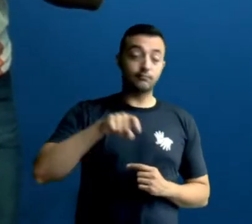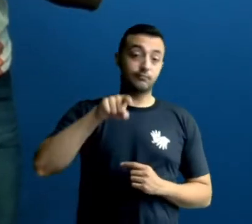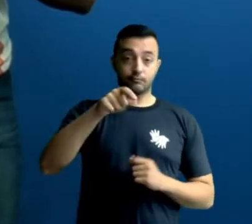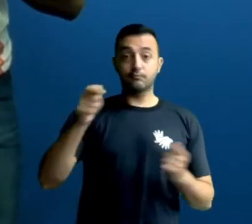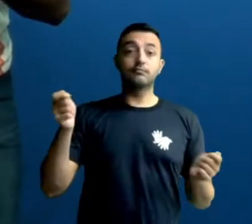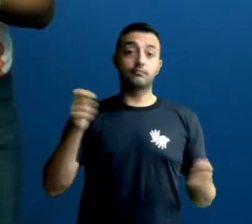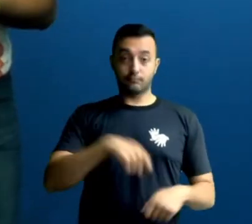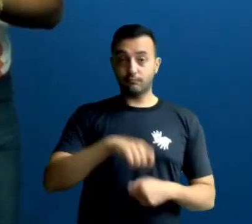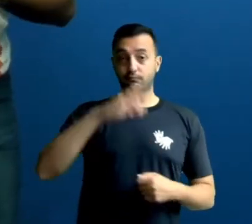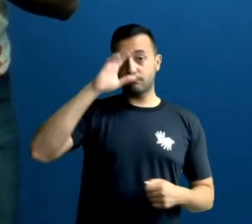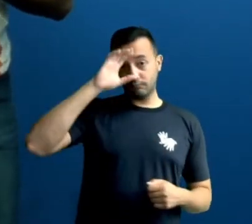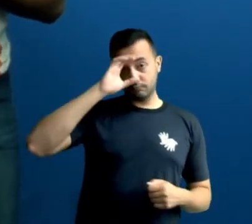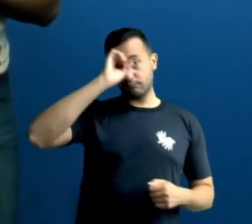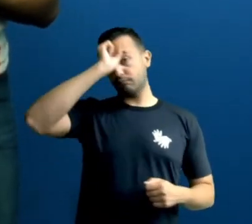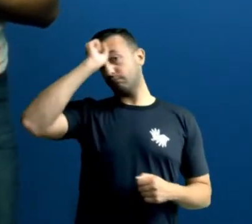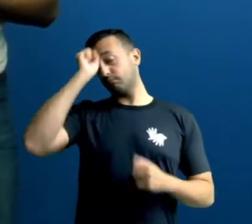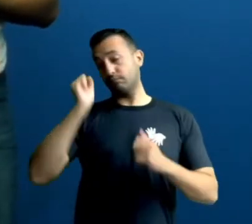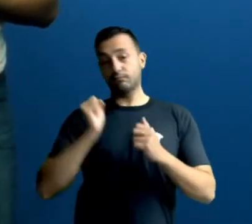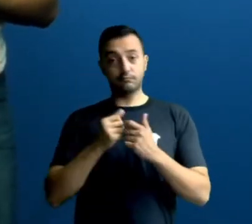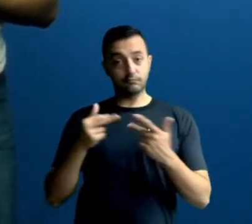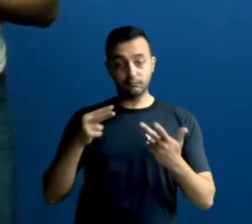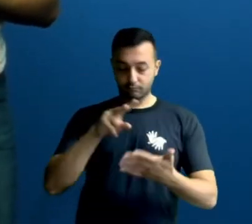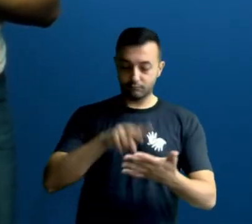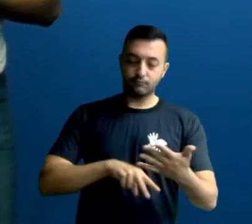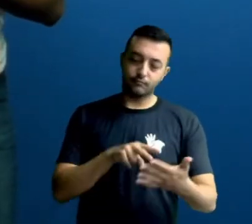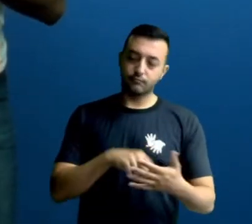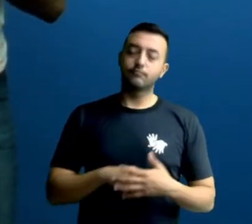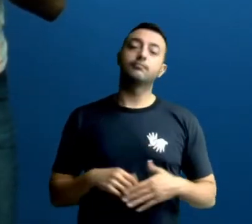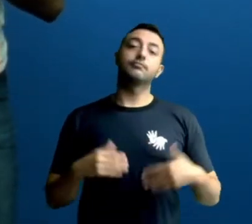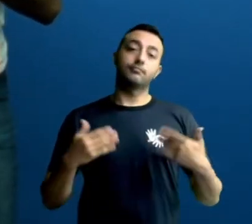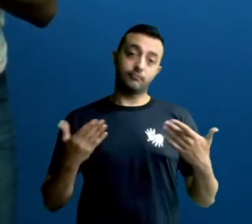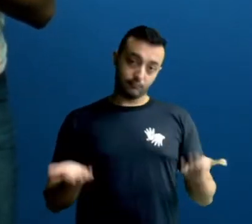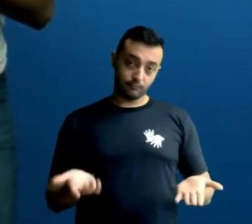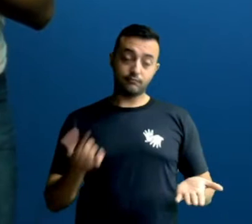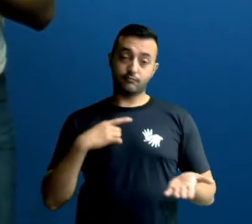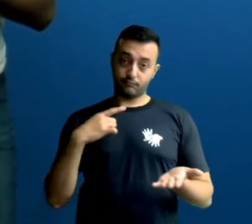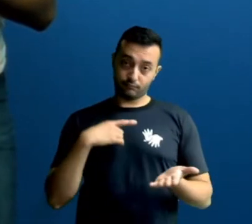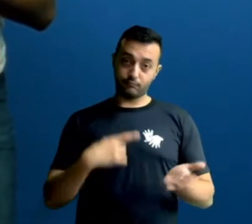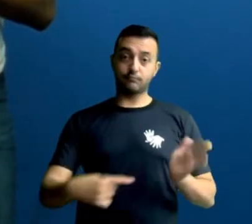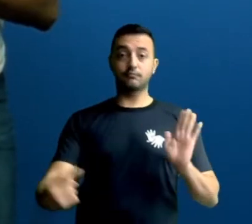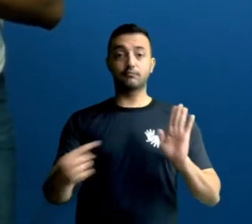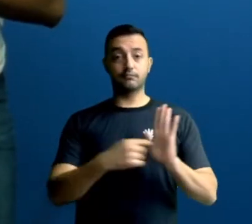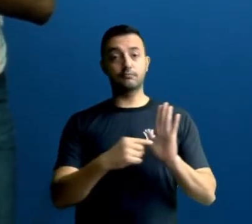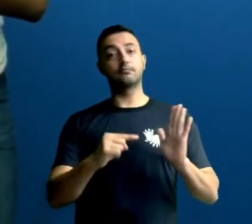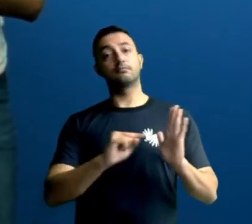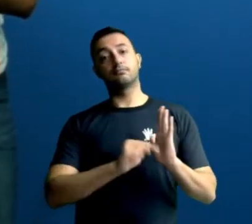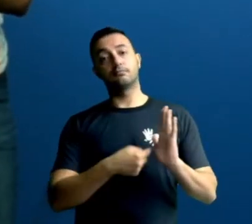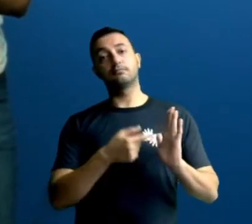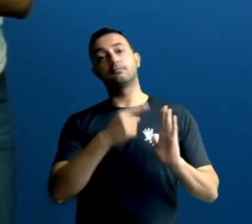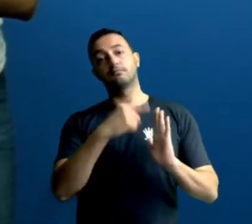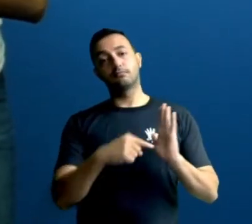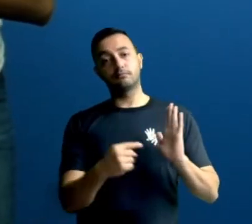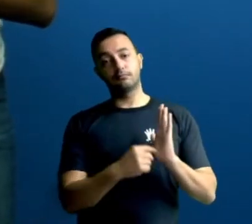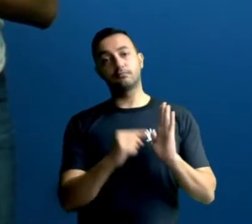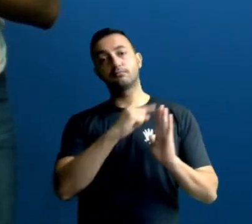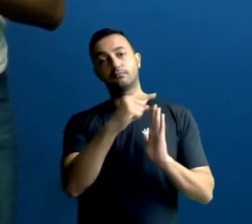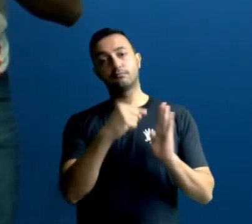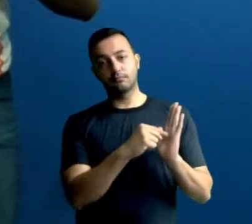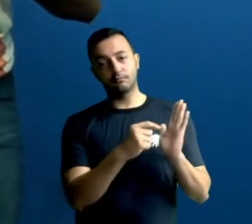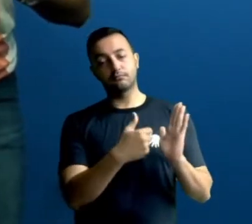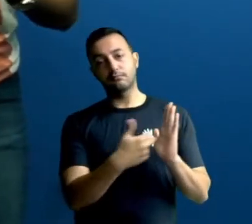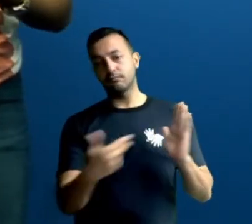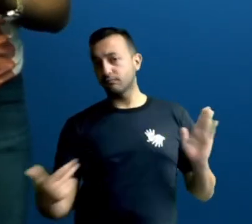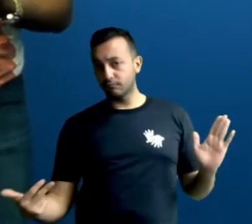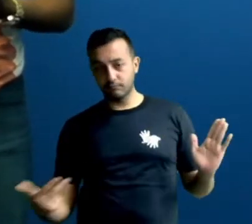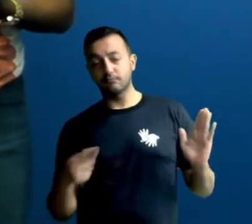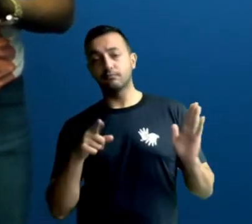consiga compreender o que você está lendo. Então, existem os sinais exatamente para isso, para